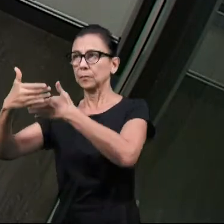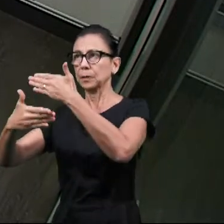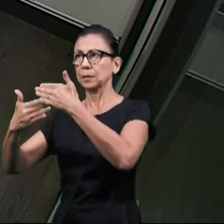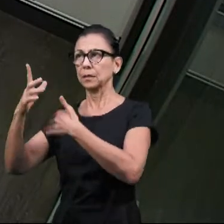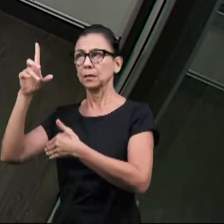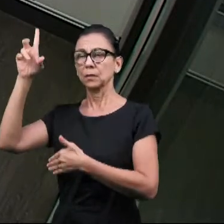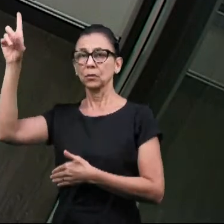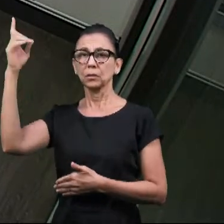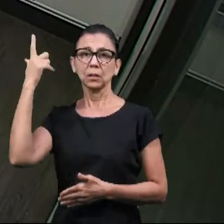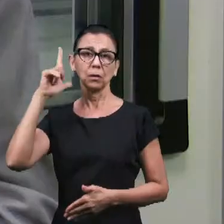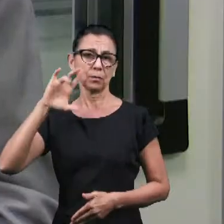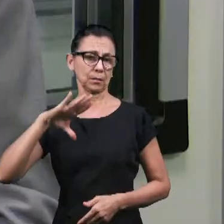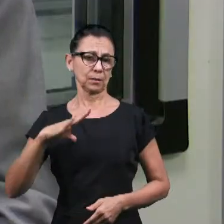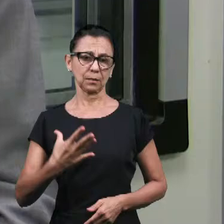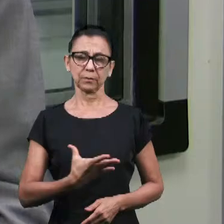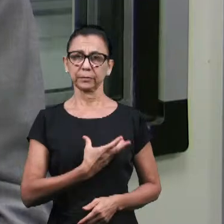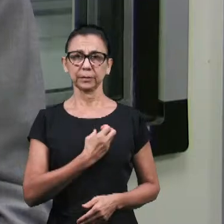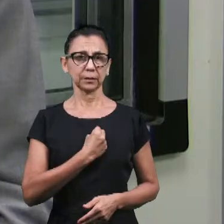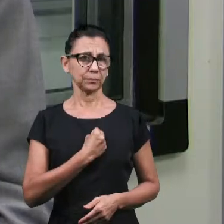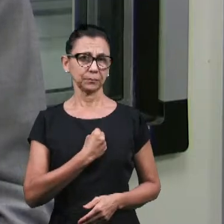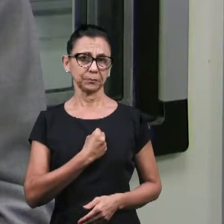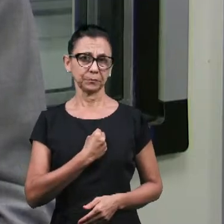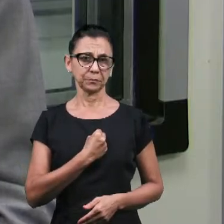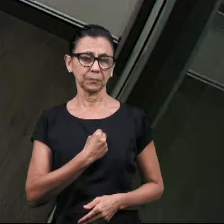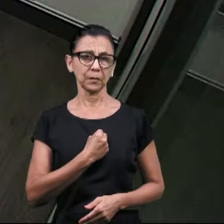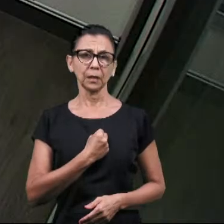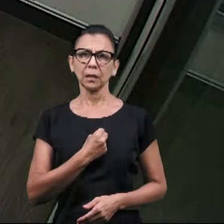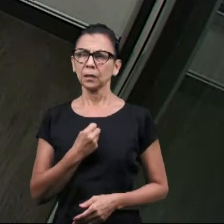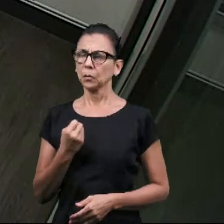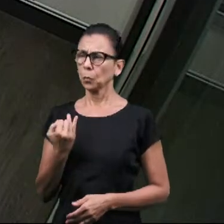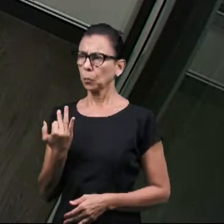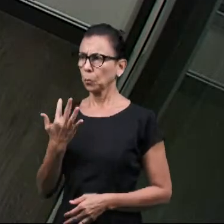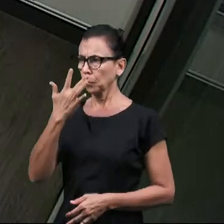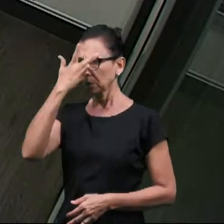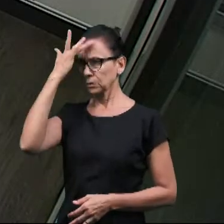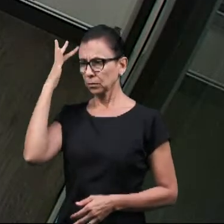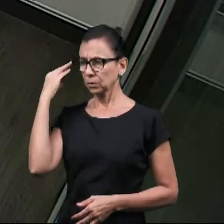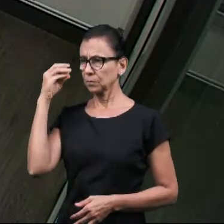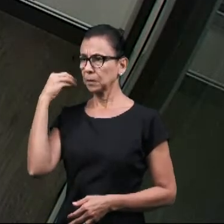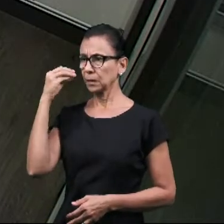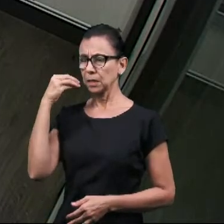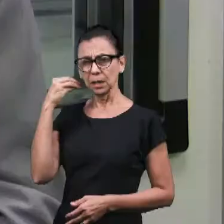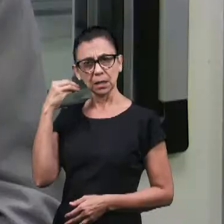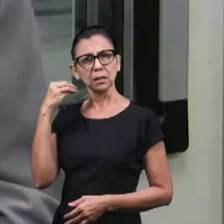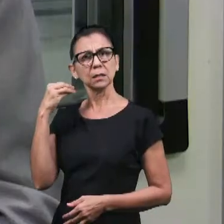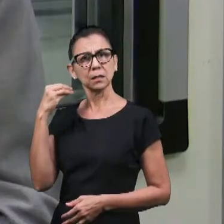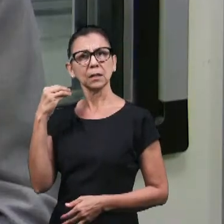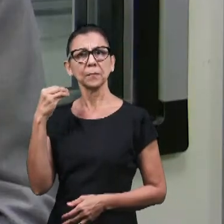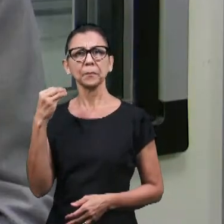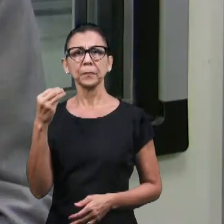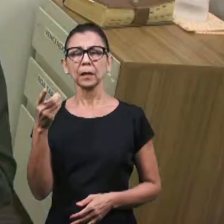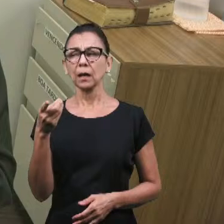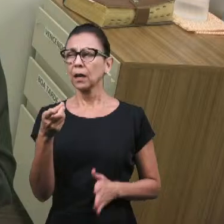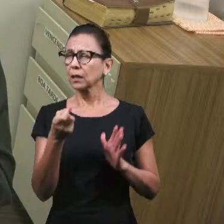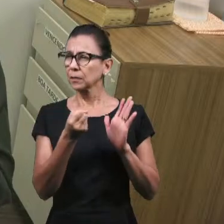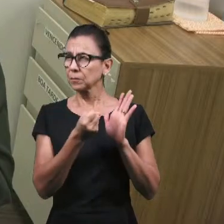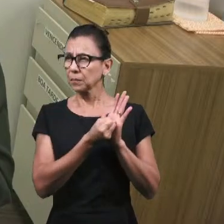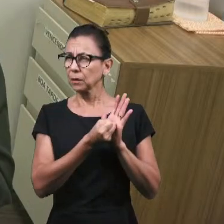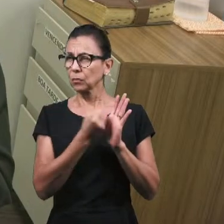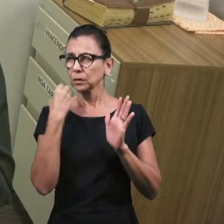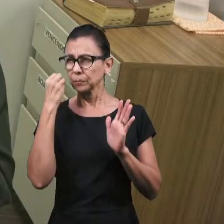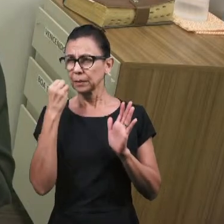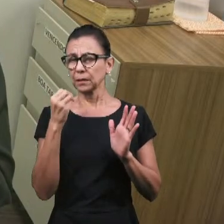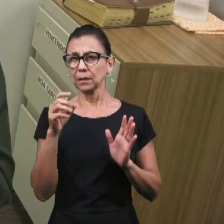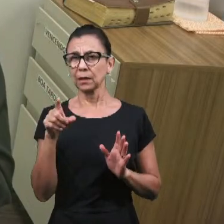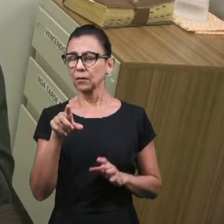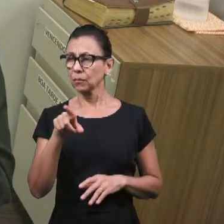Deus da vida do homem né Tem muitas experiências são vividas e contadas né uma experiência que me marcou bastante apesar do